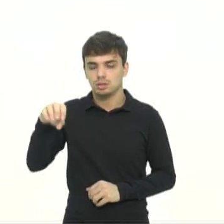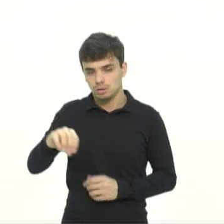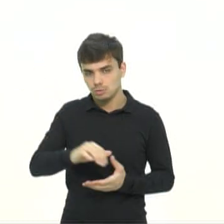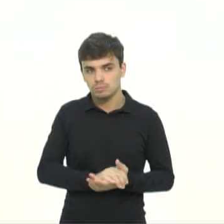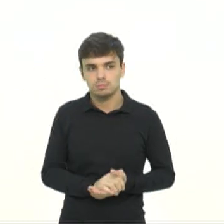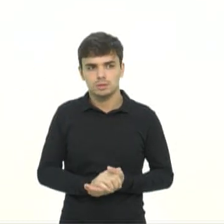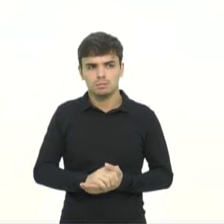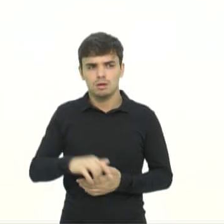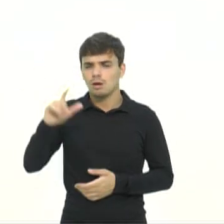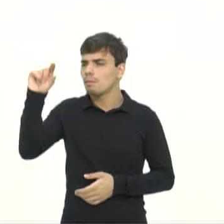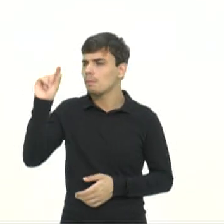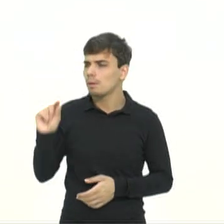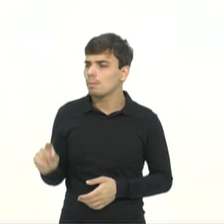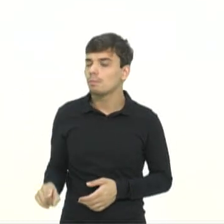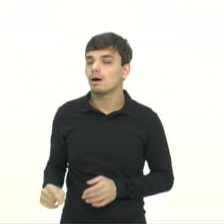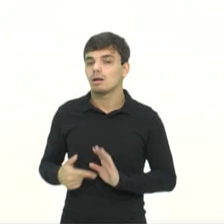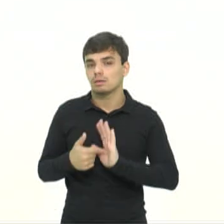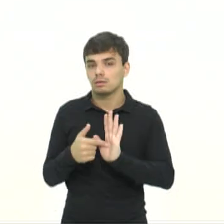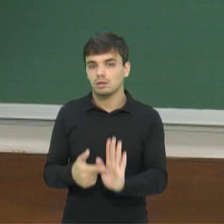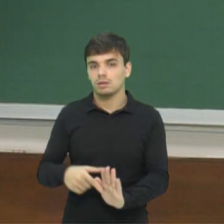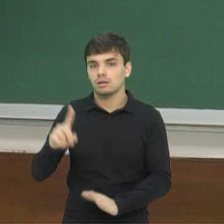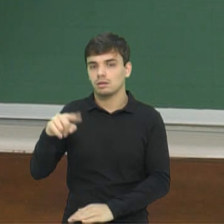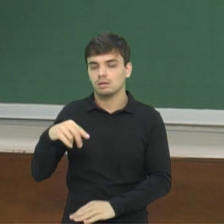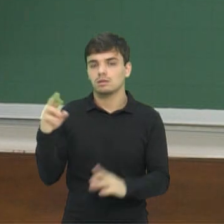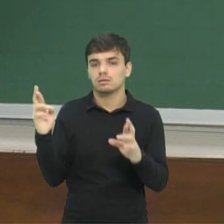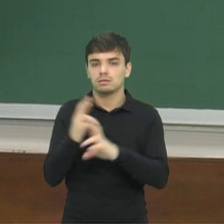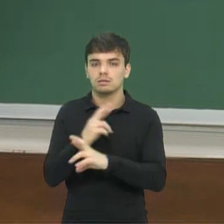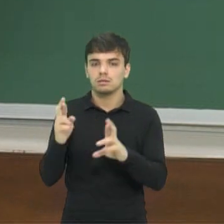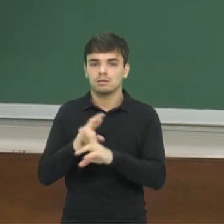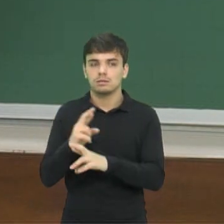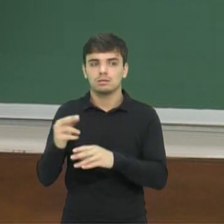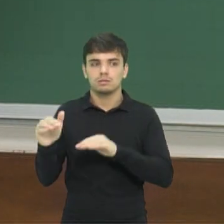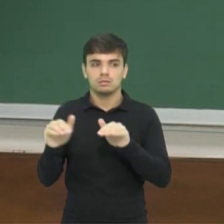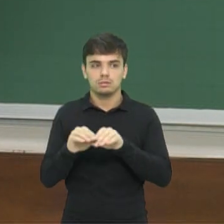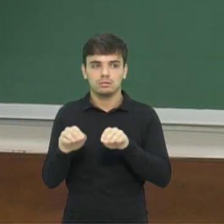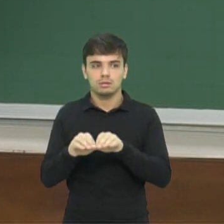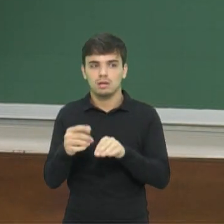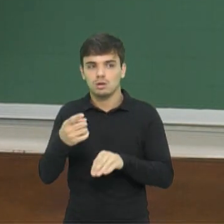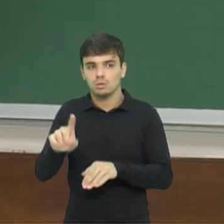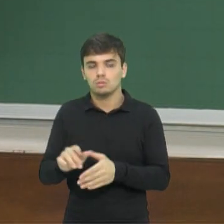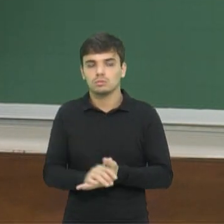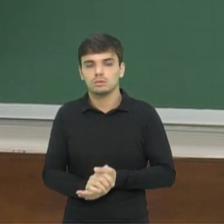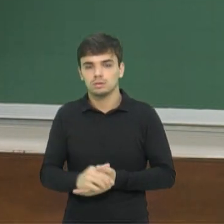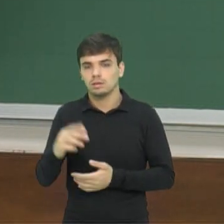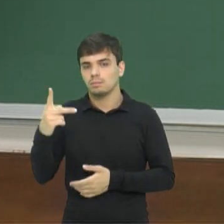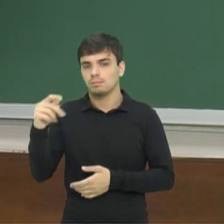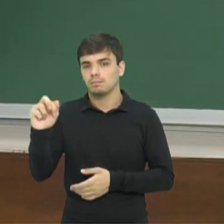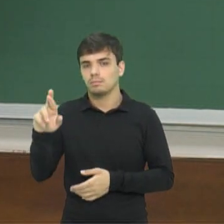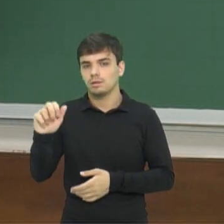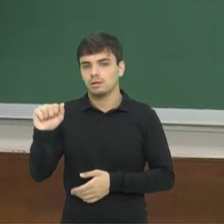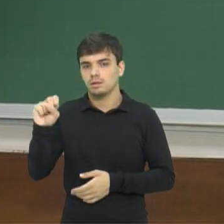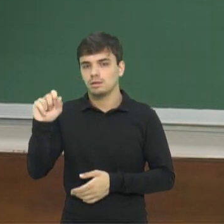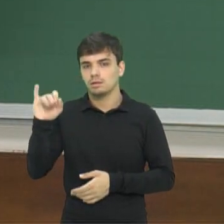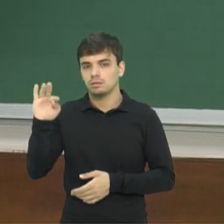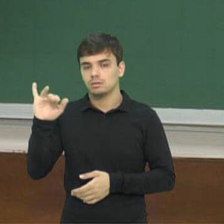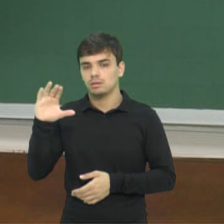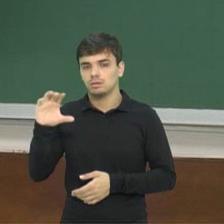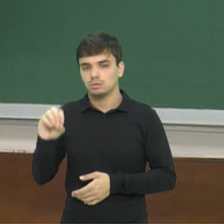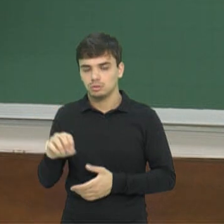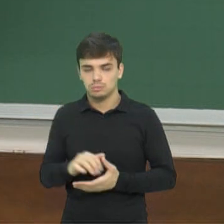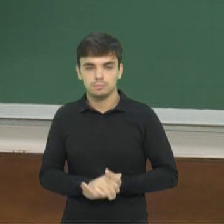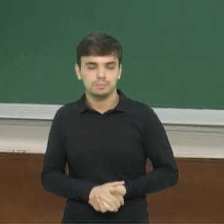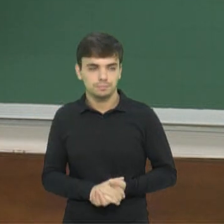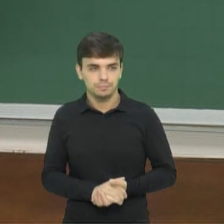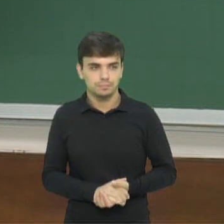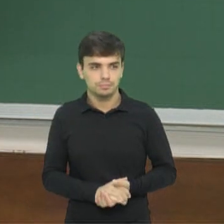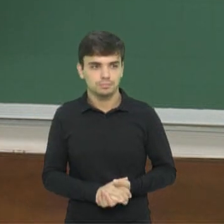outras relações que o exercício apresentou para você aqui eram relações harmônicas. A única desarmônica era o parasitismo. Então, também tava muito tranquilo de